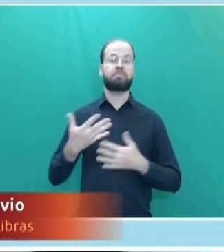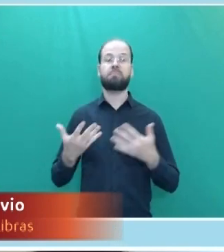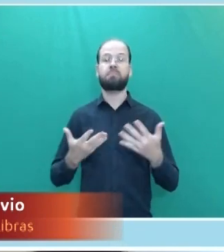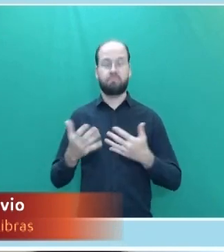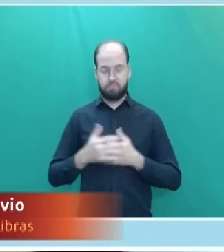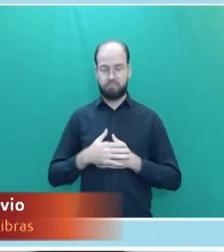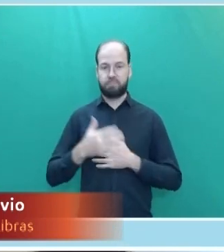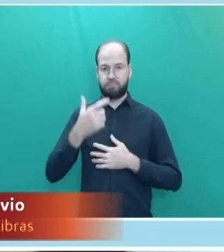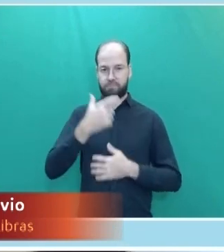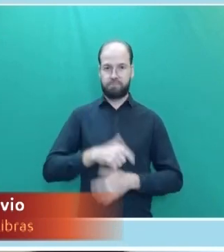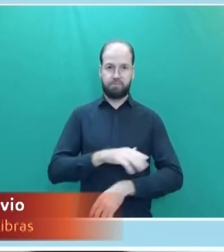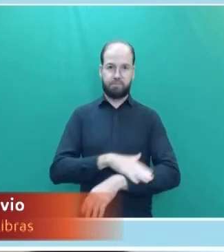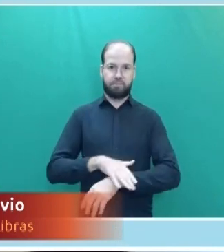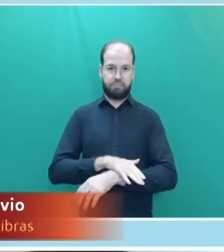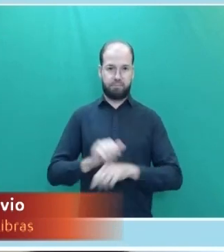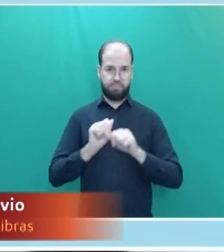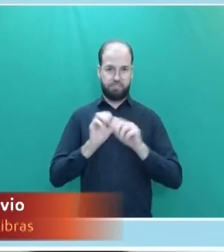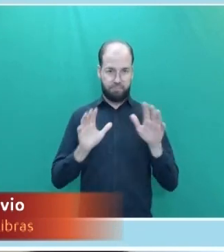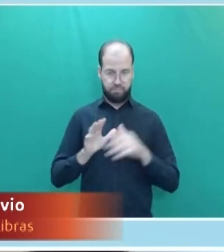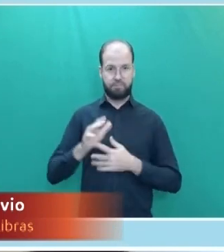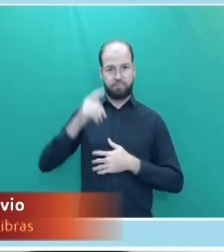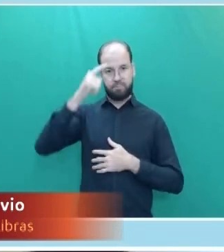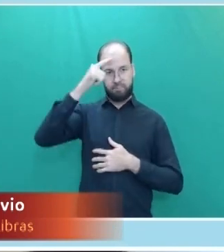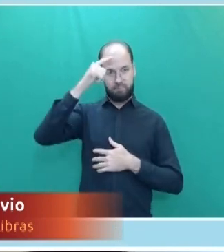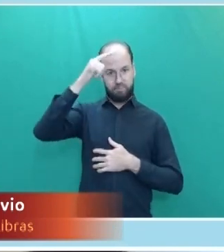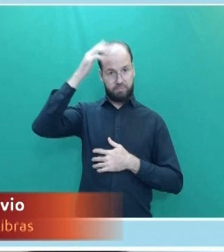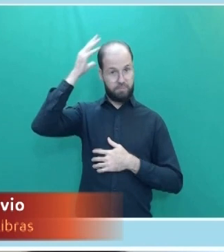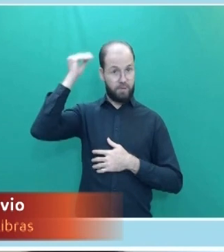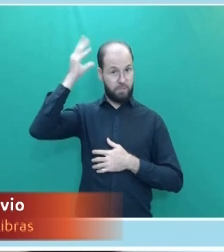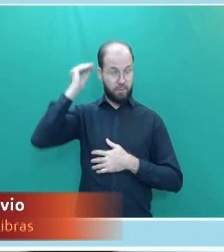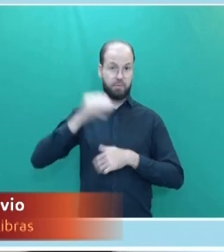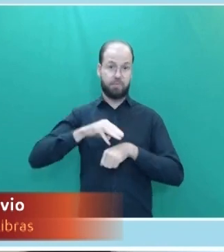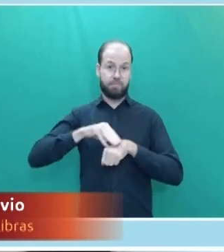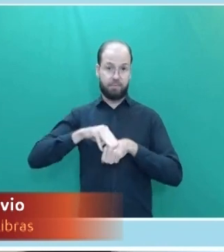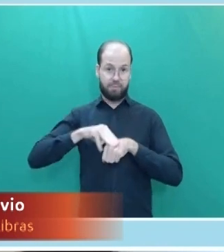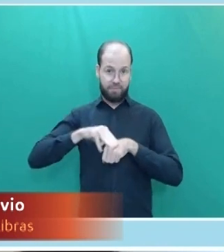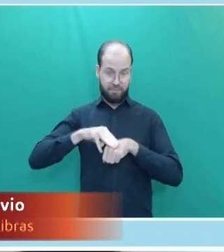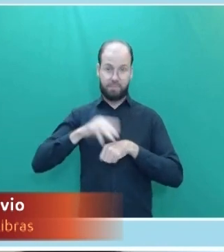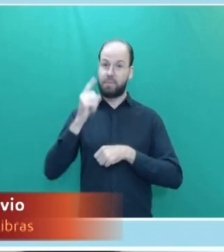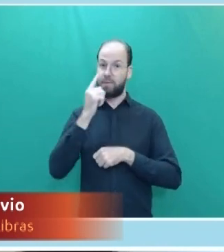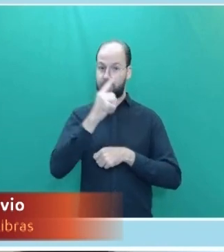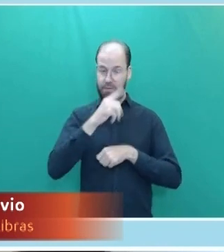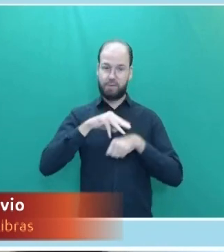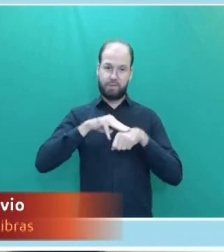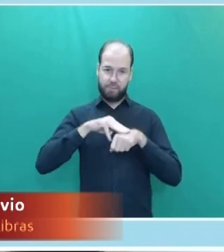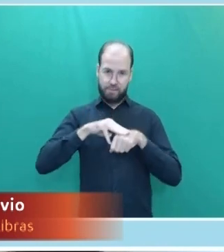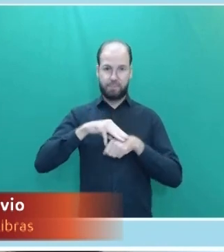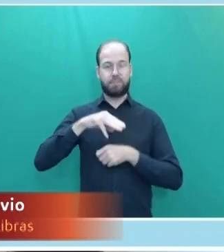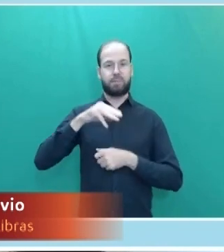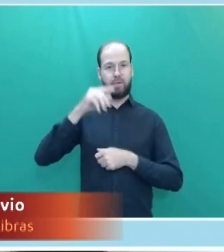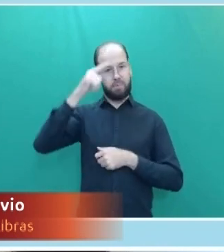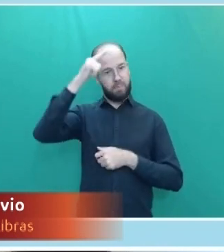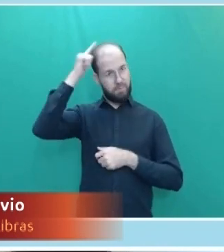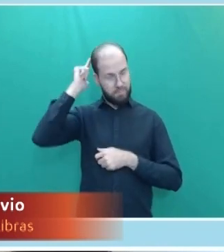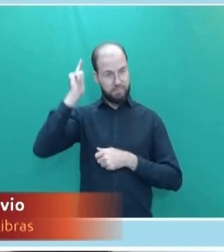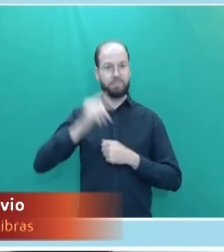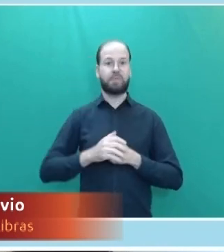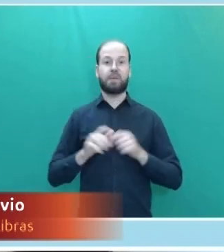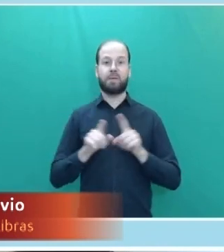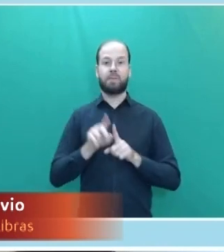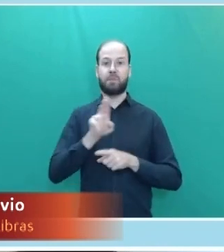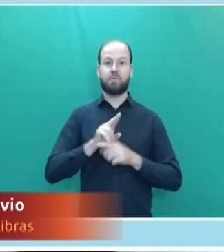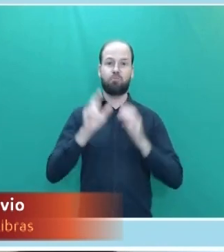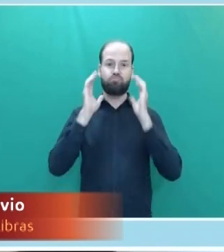homem de pele clara, com cabelos castanhos escuros, olhos castanhos escuros, poucos cabelos, usa uma